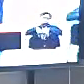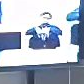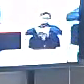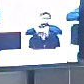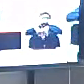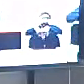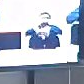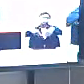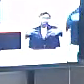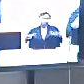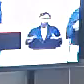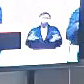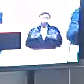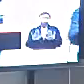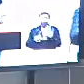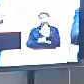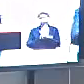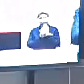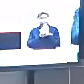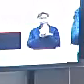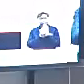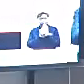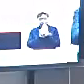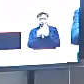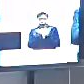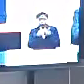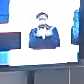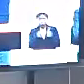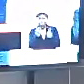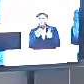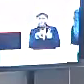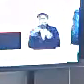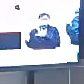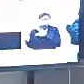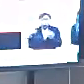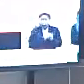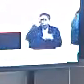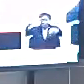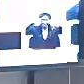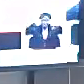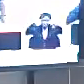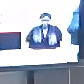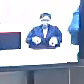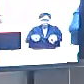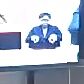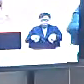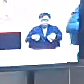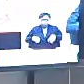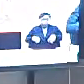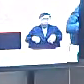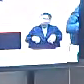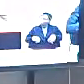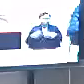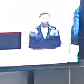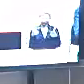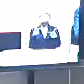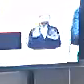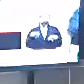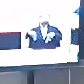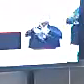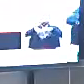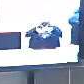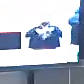porque se a lei dos ônibus fosse para todos sentados não tinha abuso não ia ter porque tá todo mundo com a